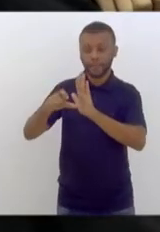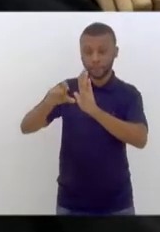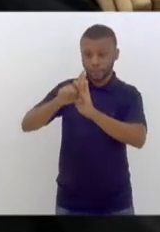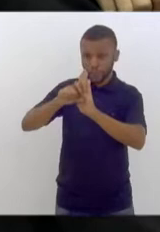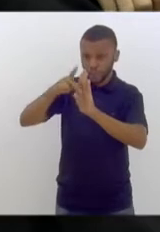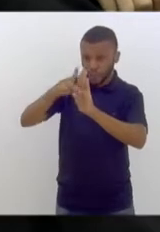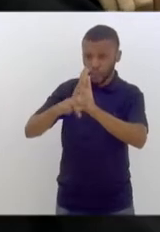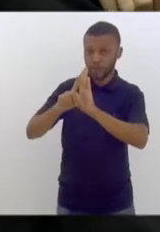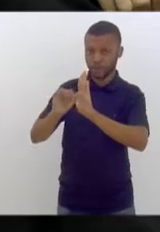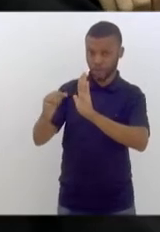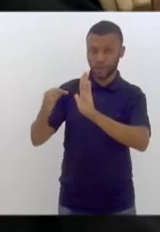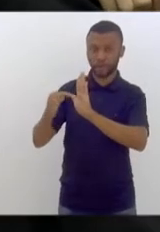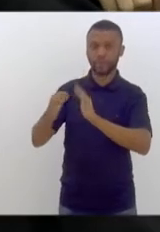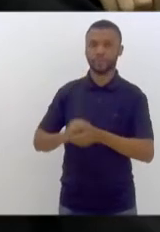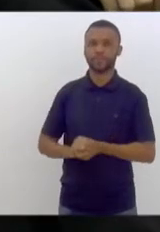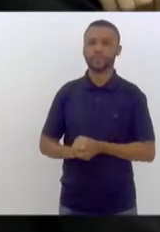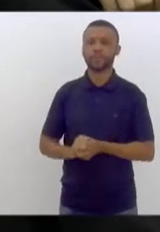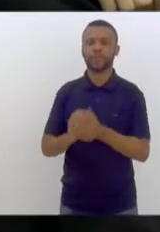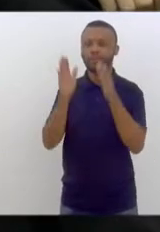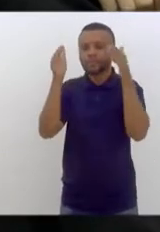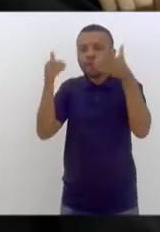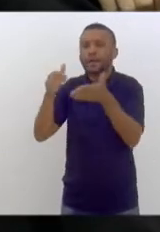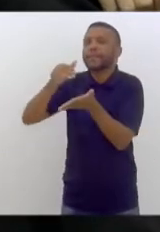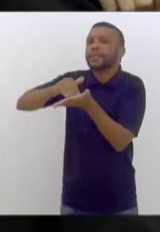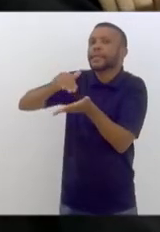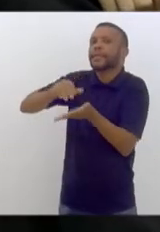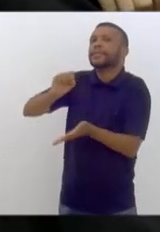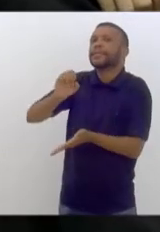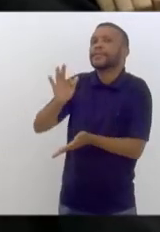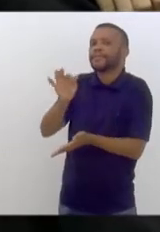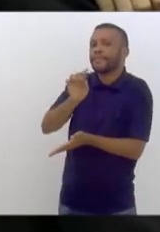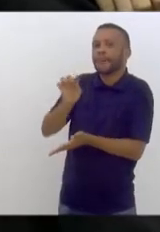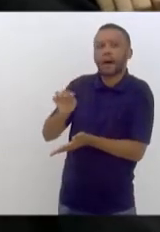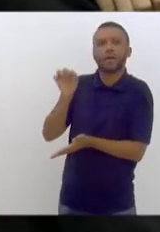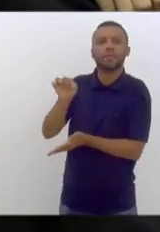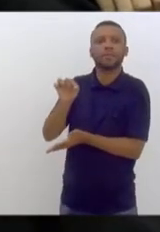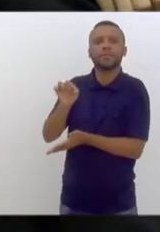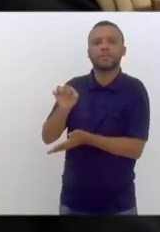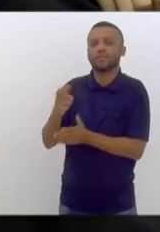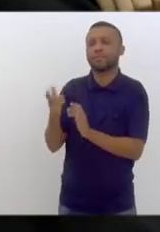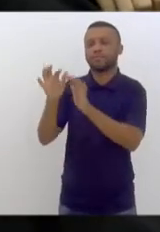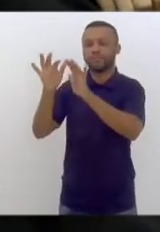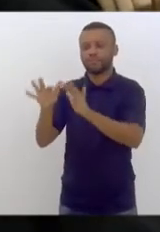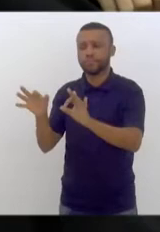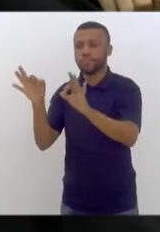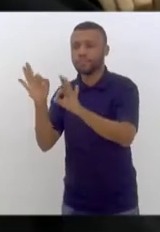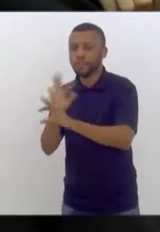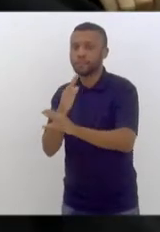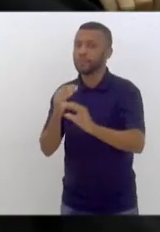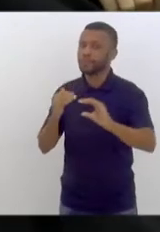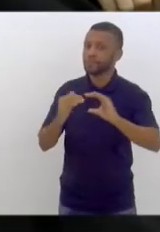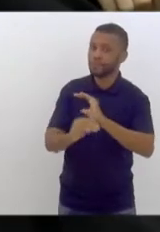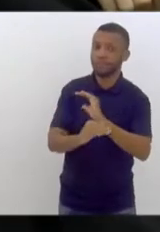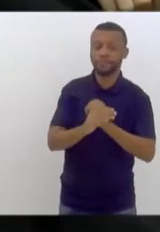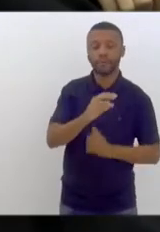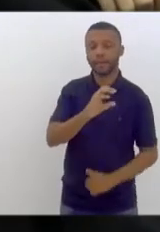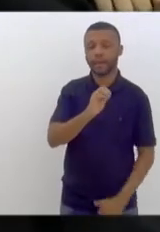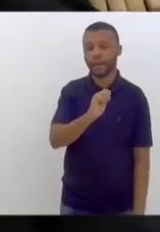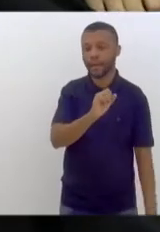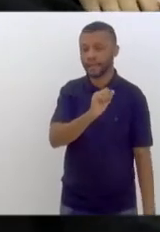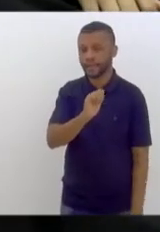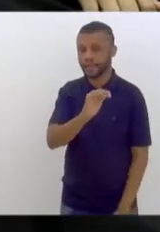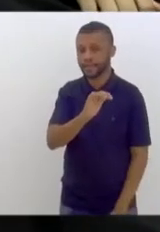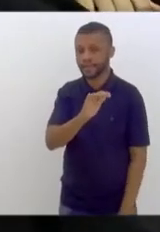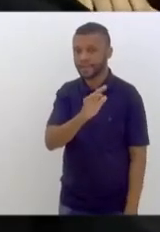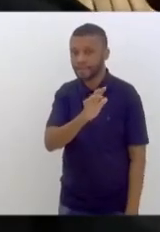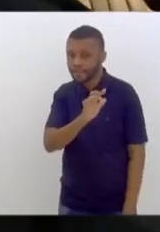lei por parte da Secretaria de Fazenda e foi encaminhada para a Casa Civil. Esse é o máximo de informações que eu posso dar em